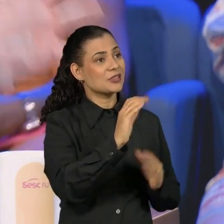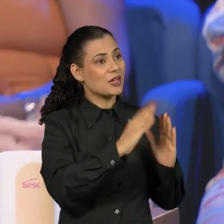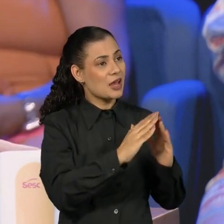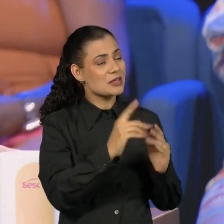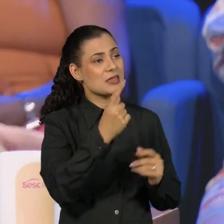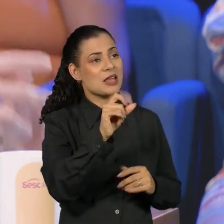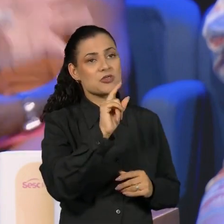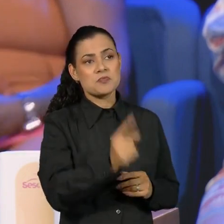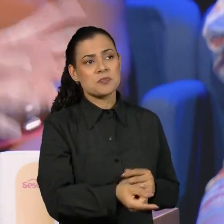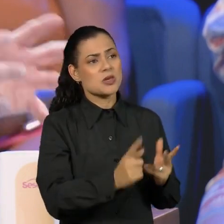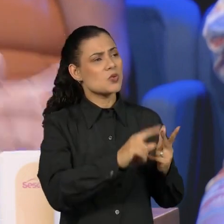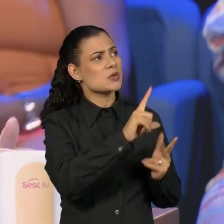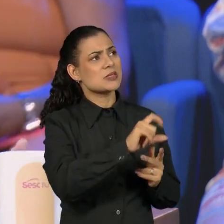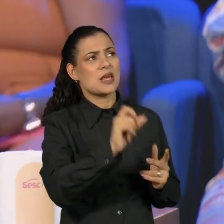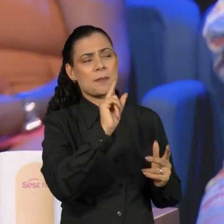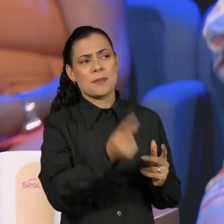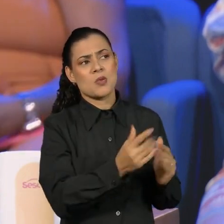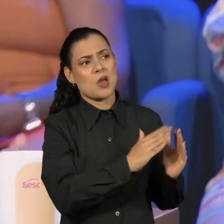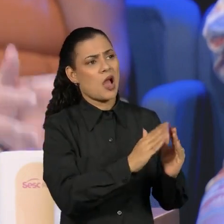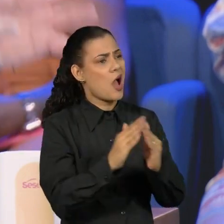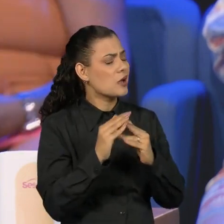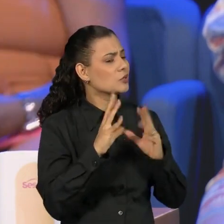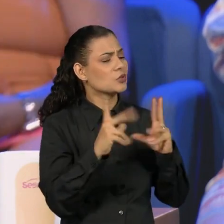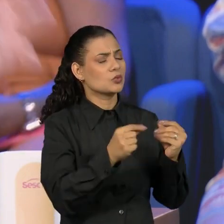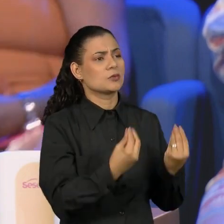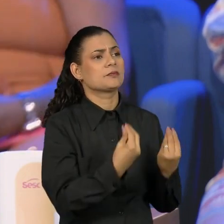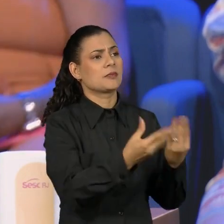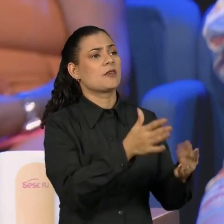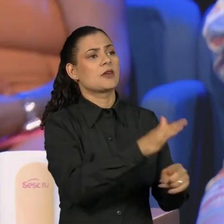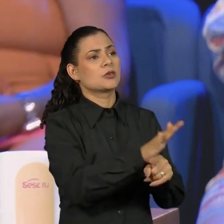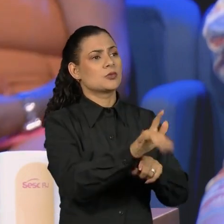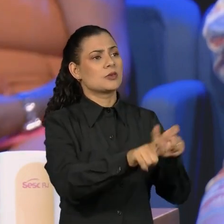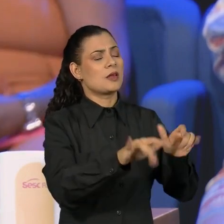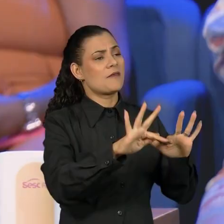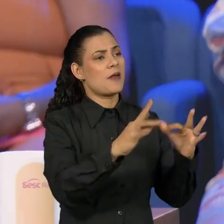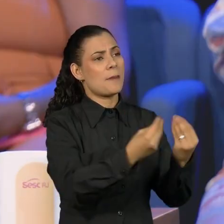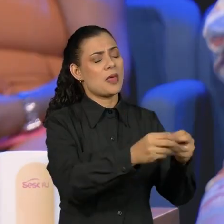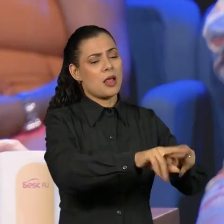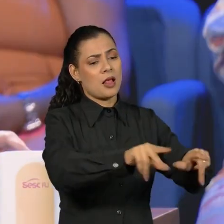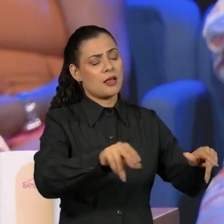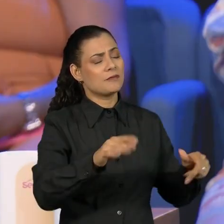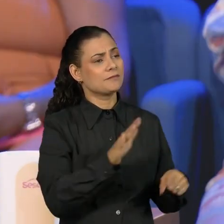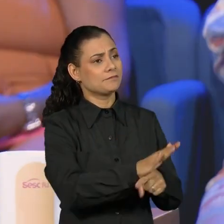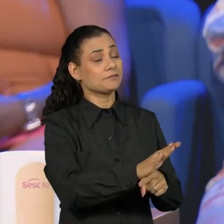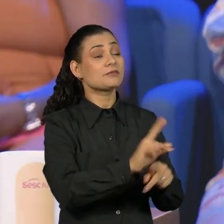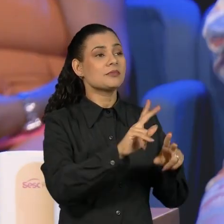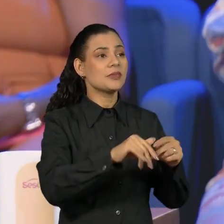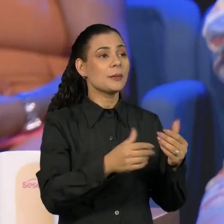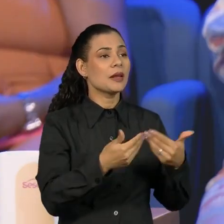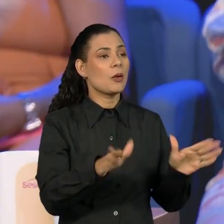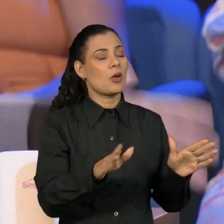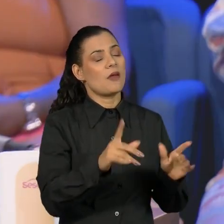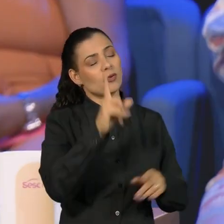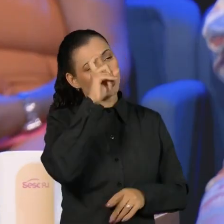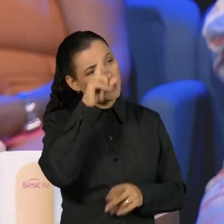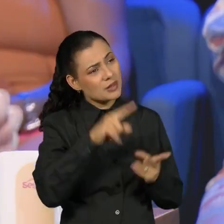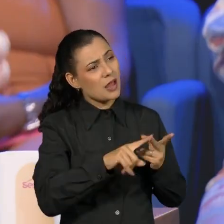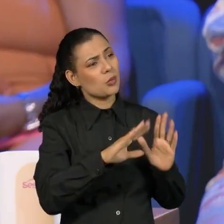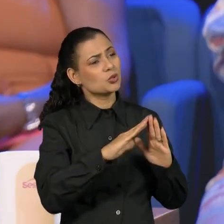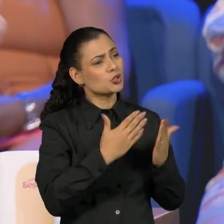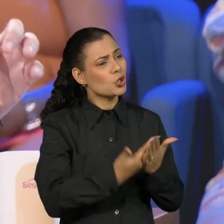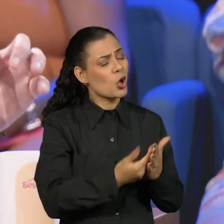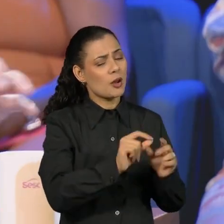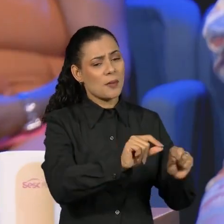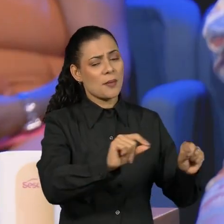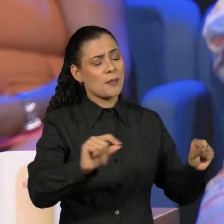mil casas, essas 100 mil casas vão mudar a vida de 100 mil famílias, né? Quando o senhor inaugurava um hospital, as escolas, e